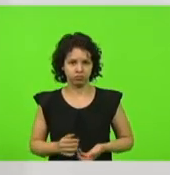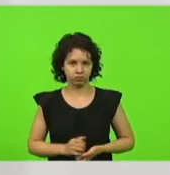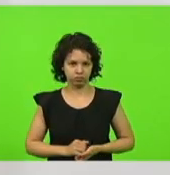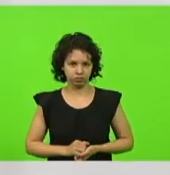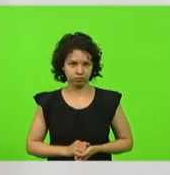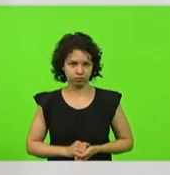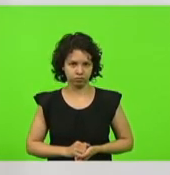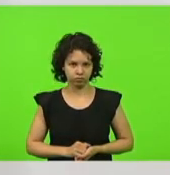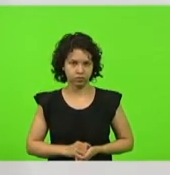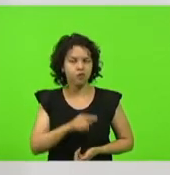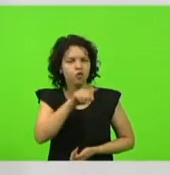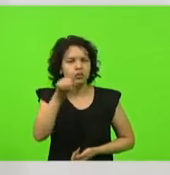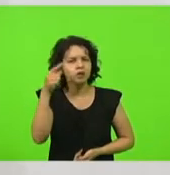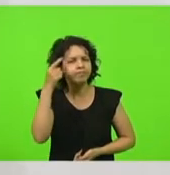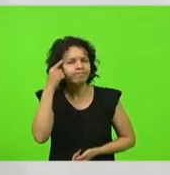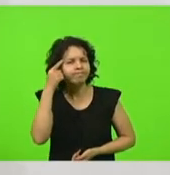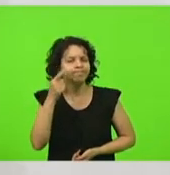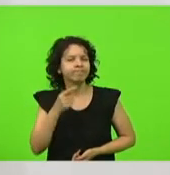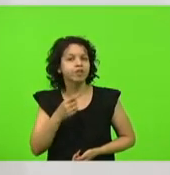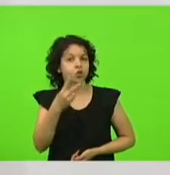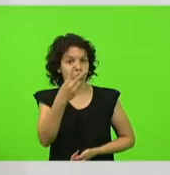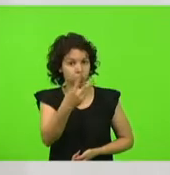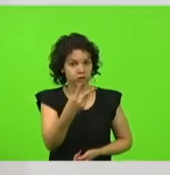Para vocês terem uma ideia, esses